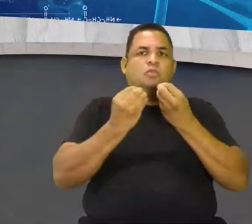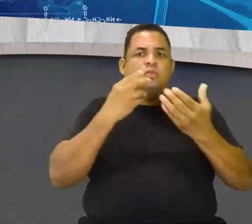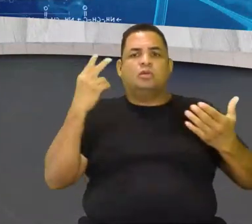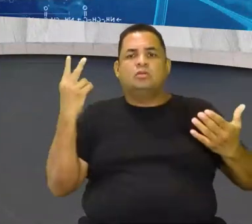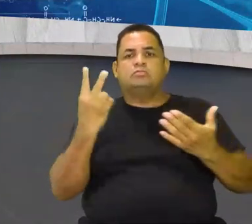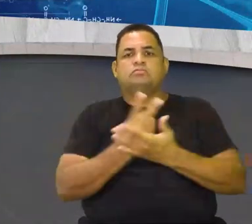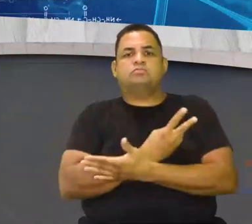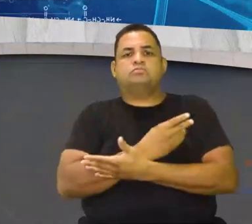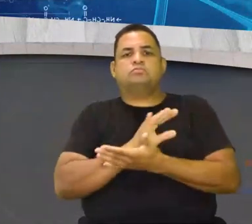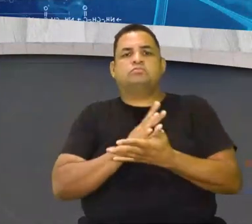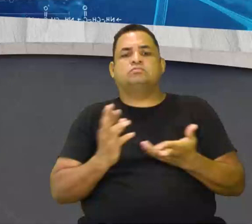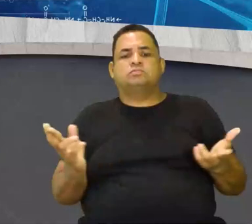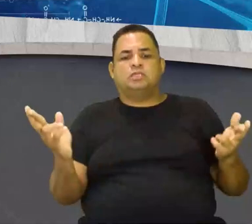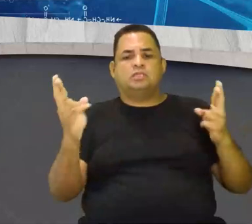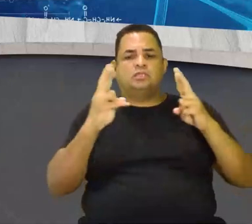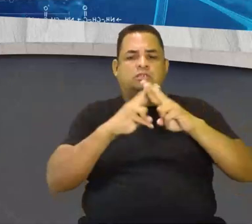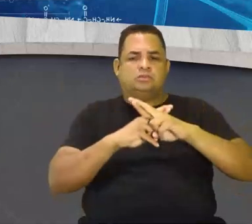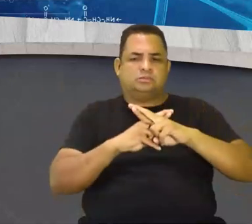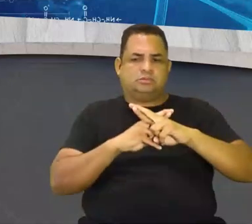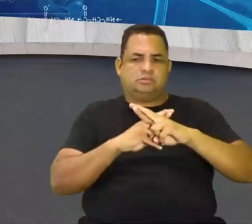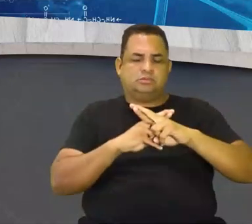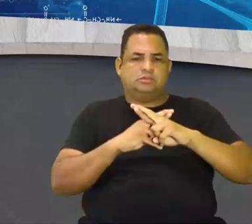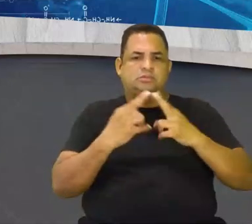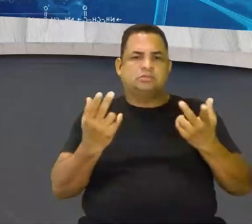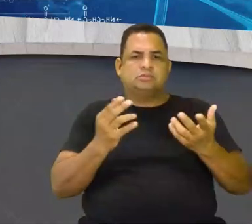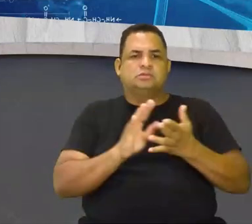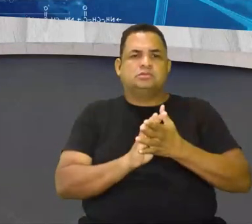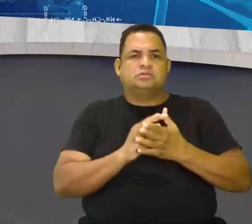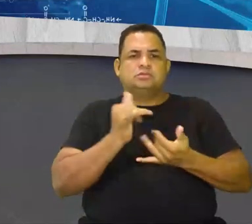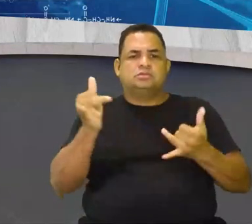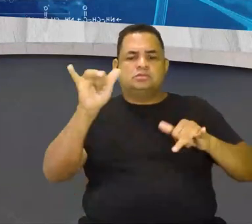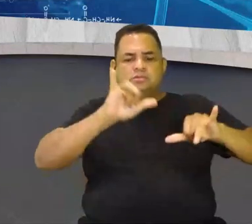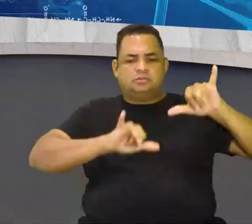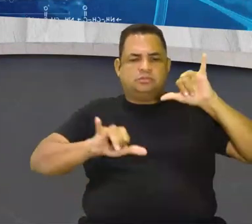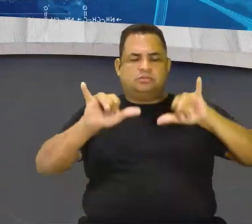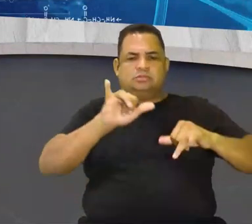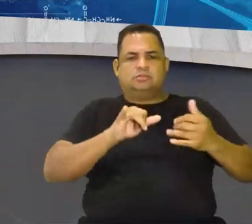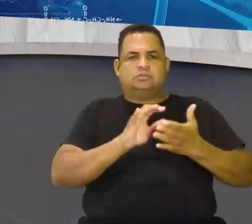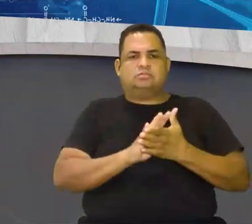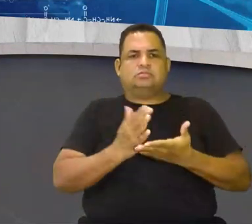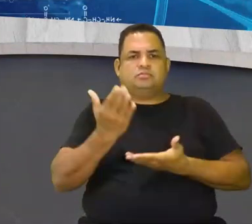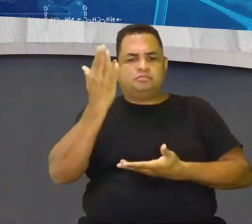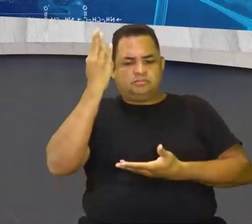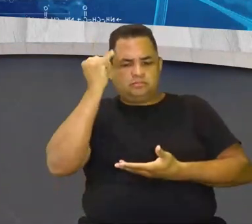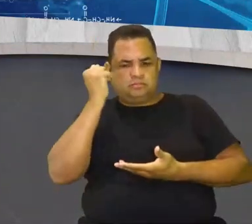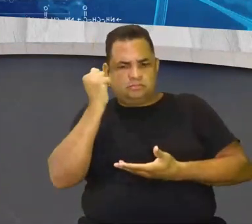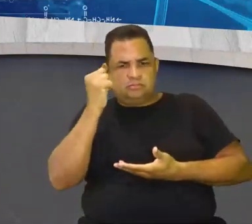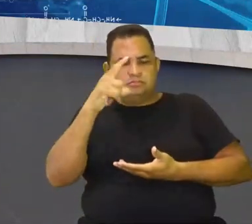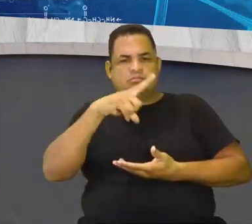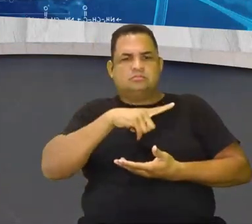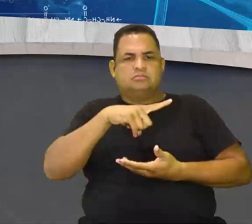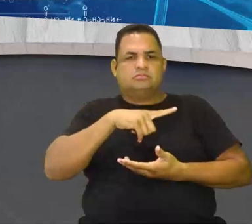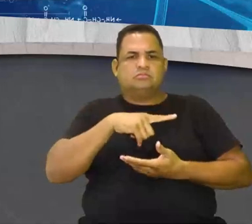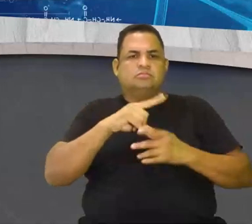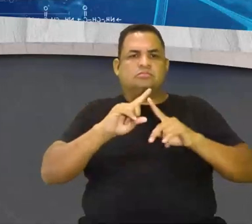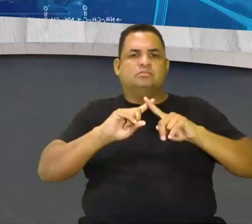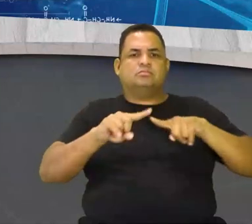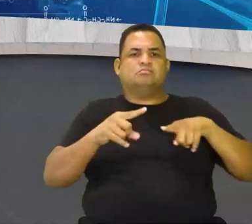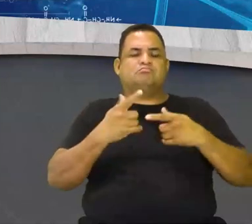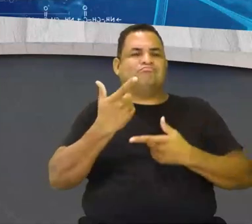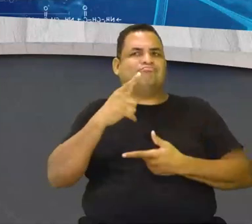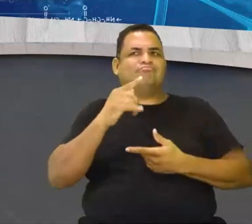ocorriam as reações químicas, né, professor? Exatamente. Porque até então sabia-se que existiam, mas não se tinha um